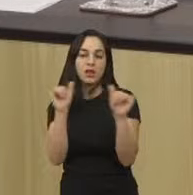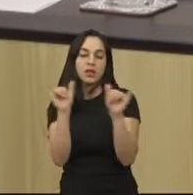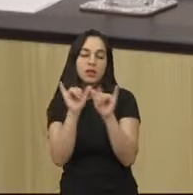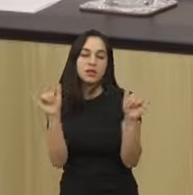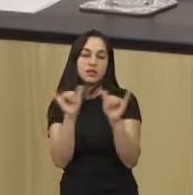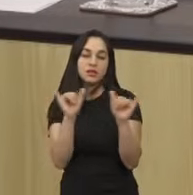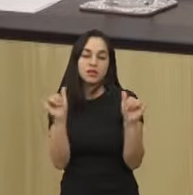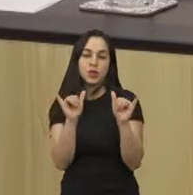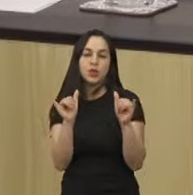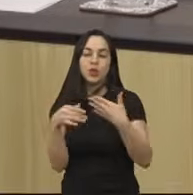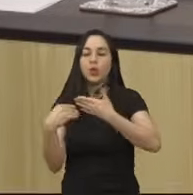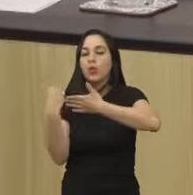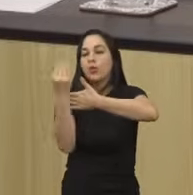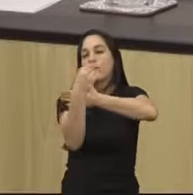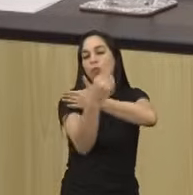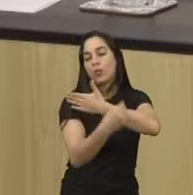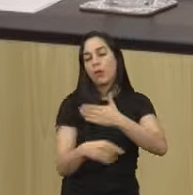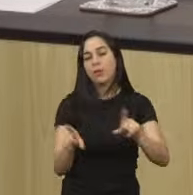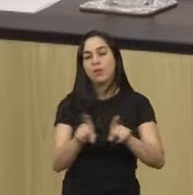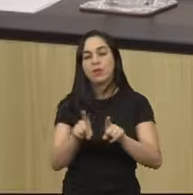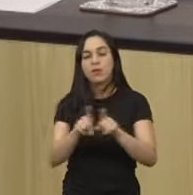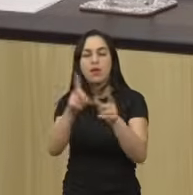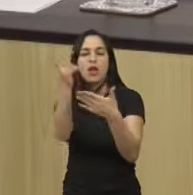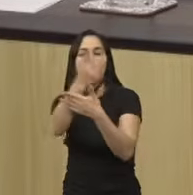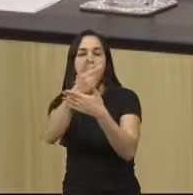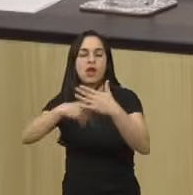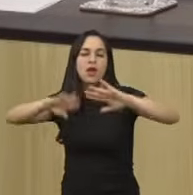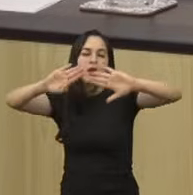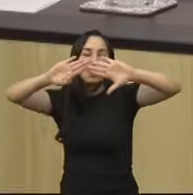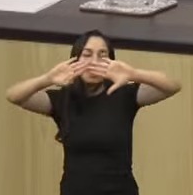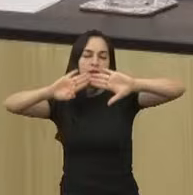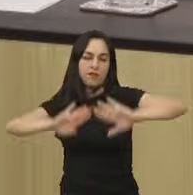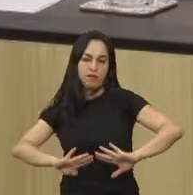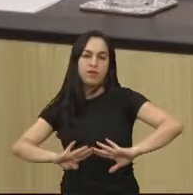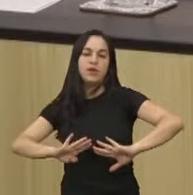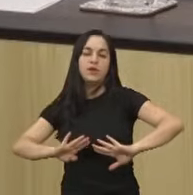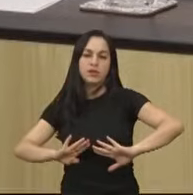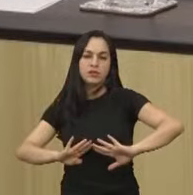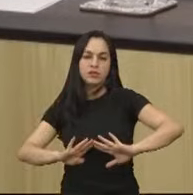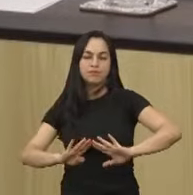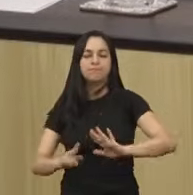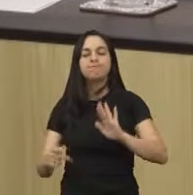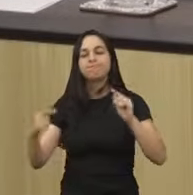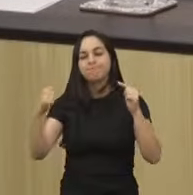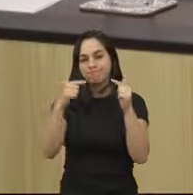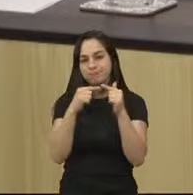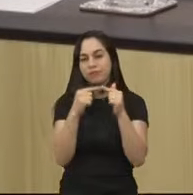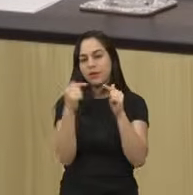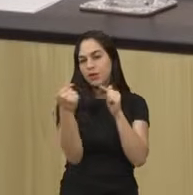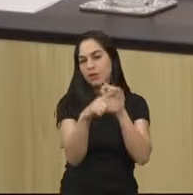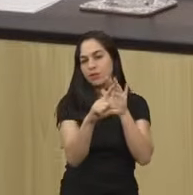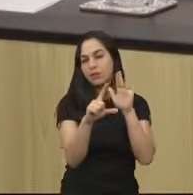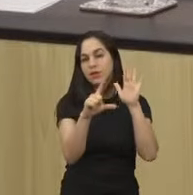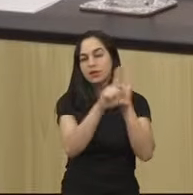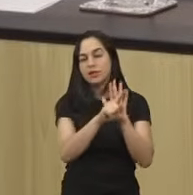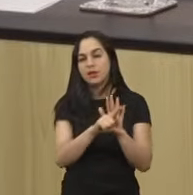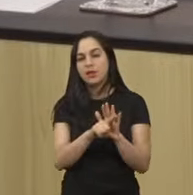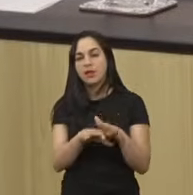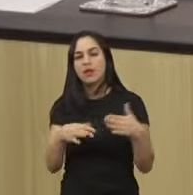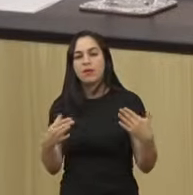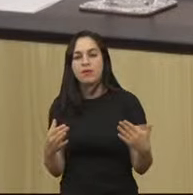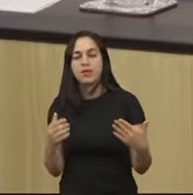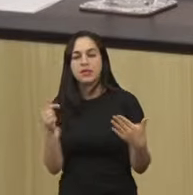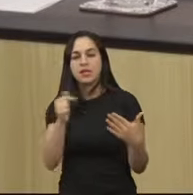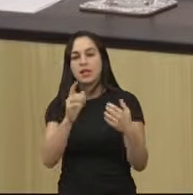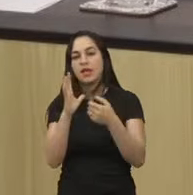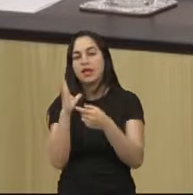do muralismo e grafite como patrimônios culturais do município se enquadra nesta lei, uma vez que estas